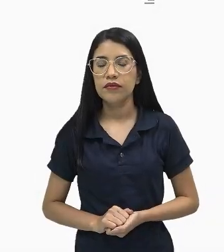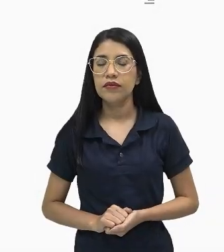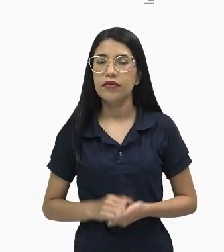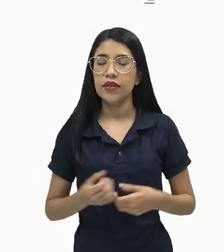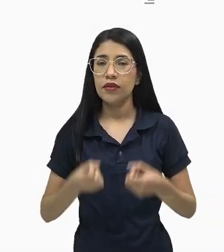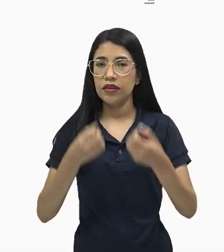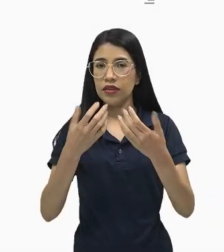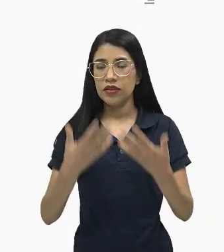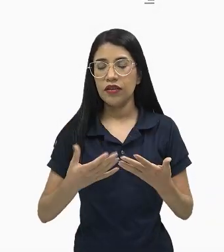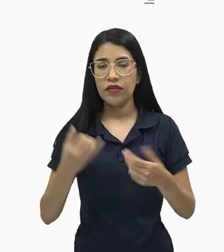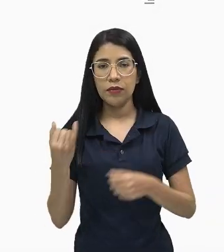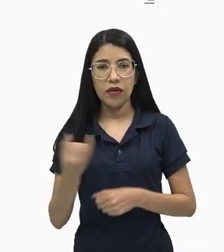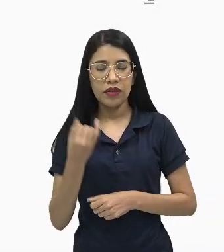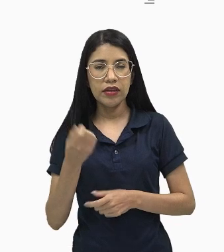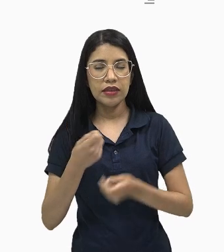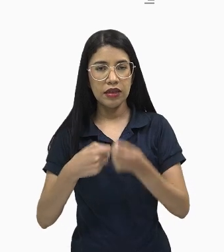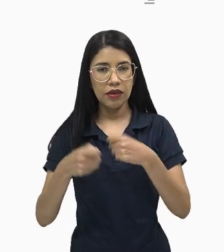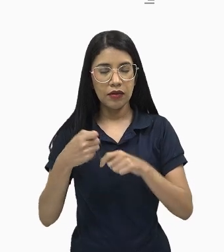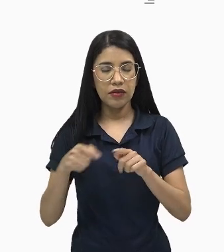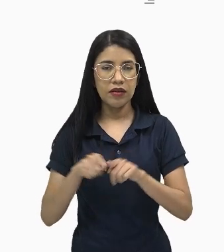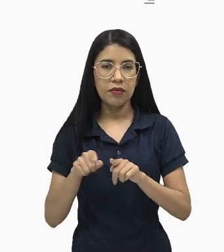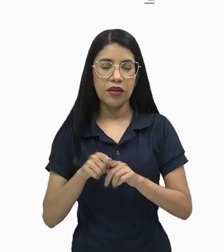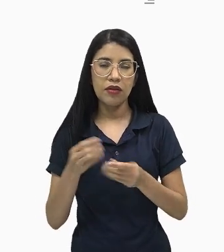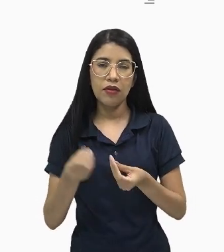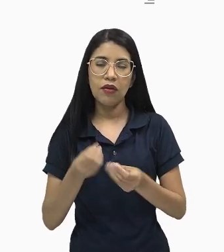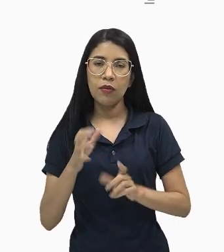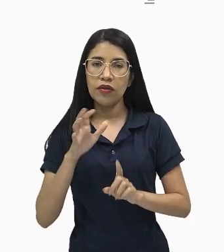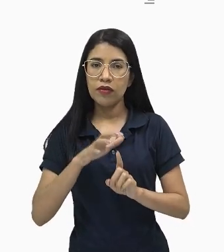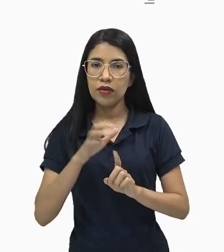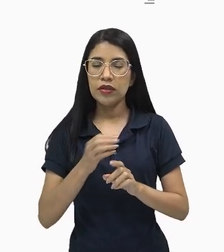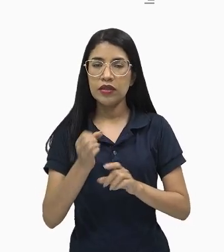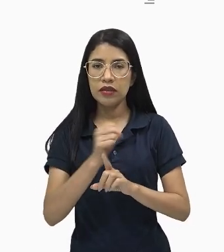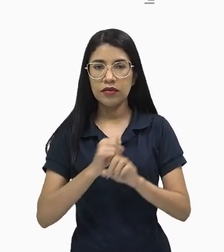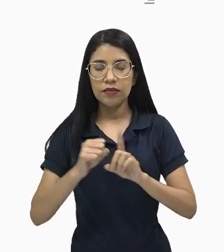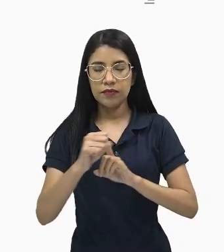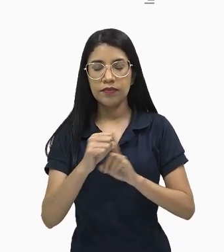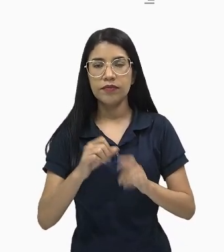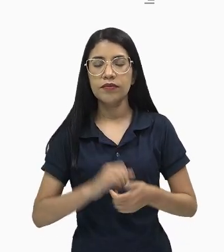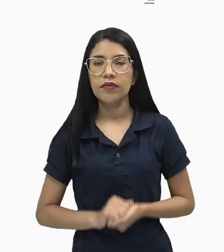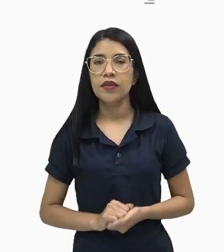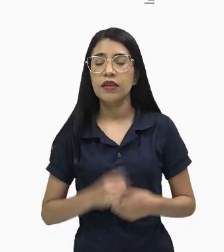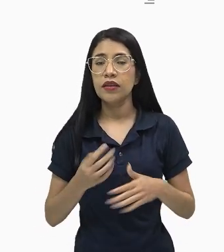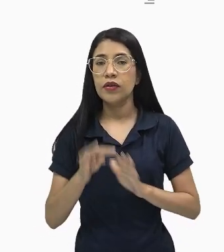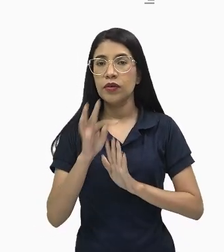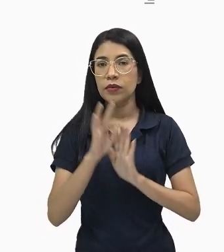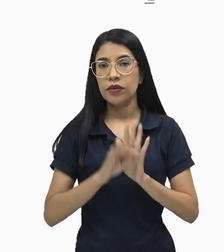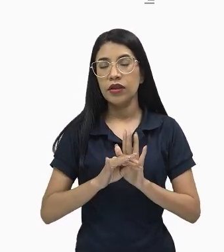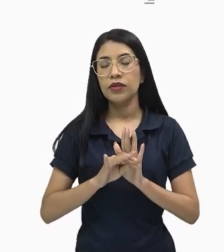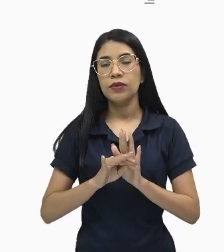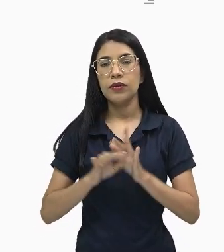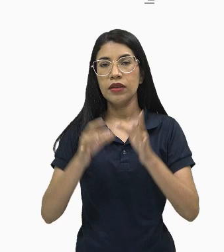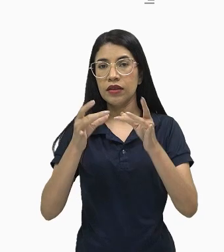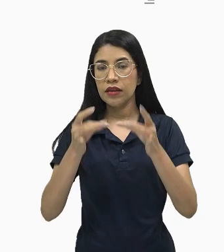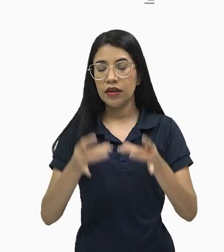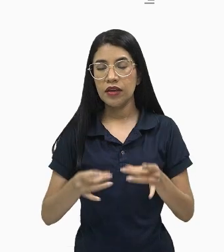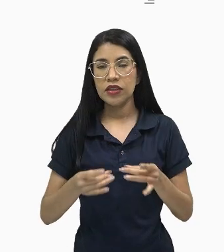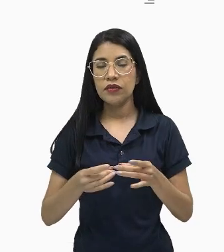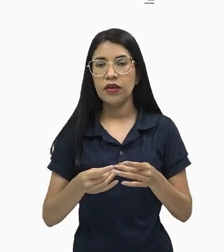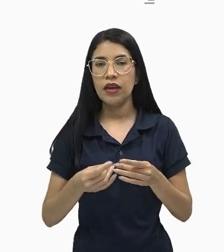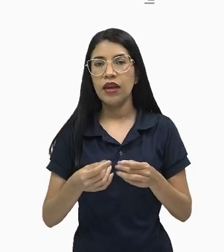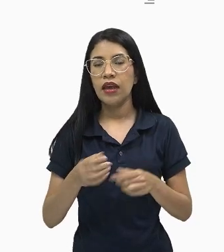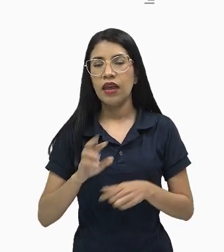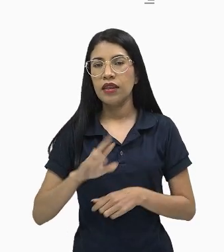consumismo e como ele influencia na sociedade também. Então, como ele é um texto descritivo, ele não conta